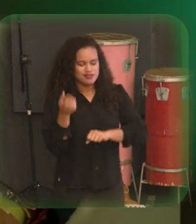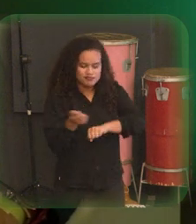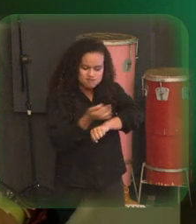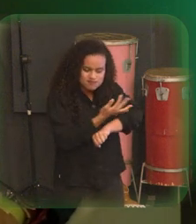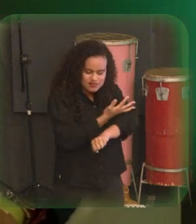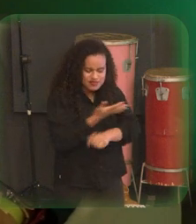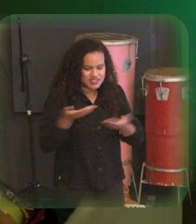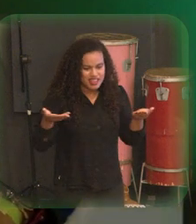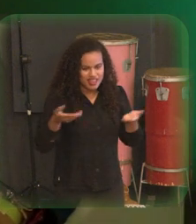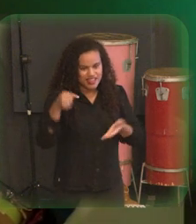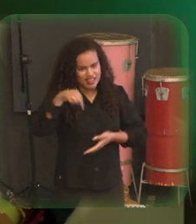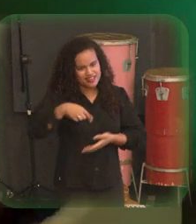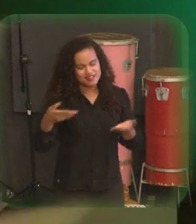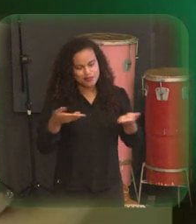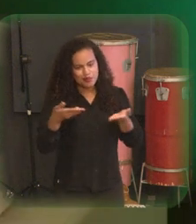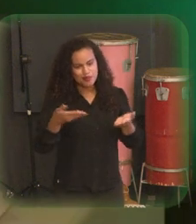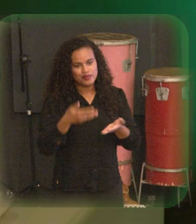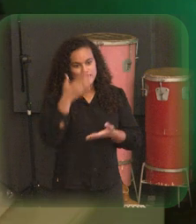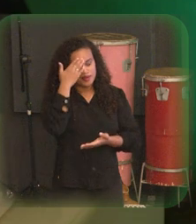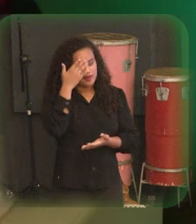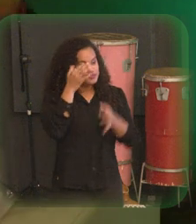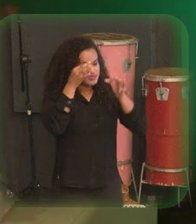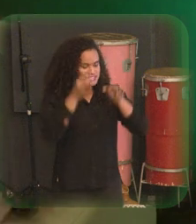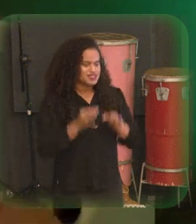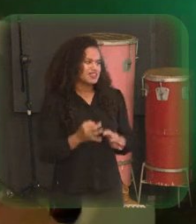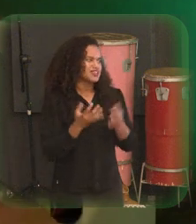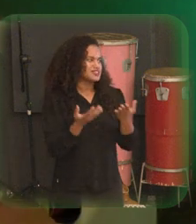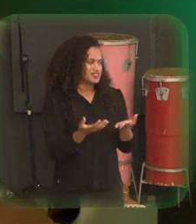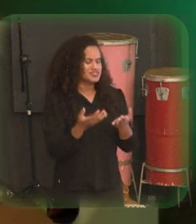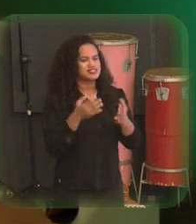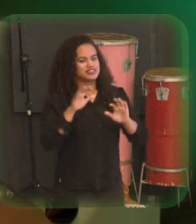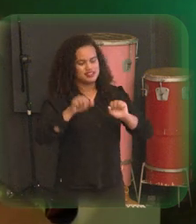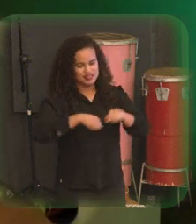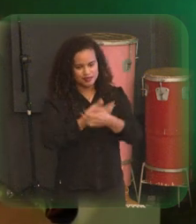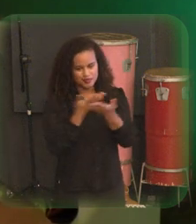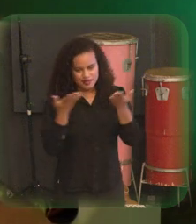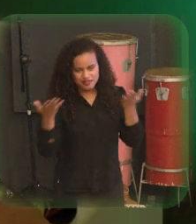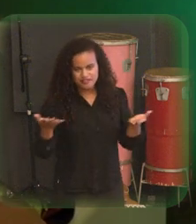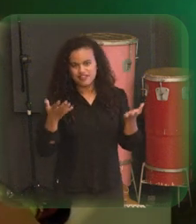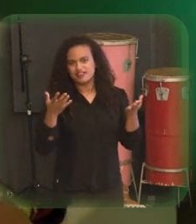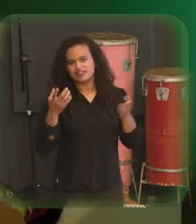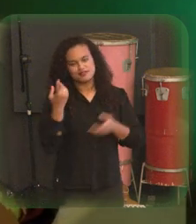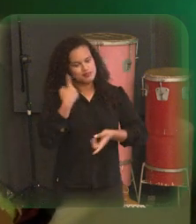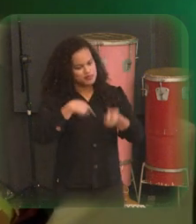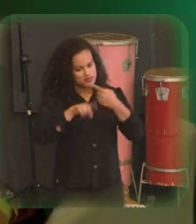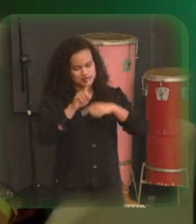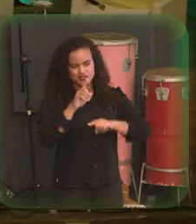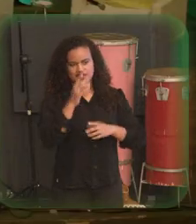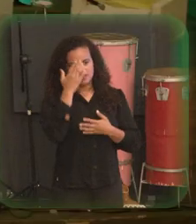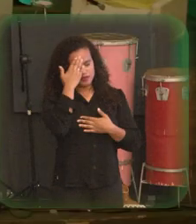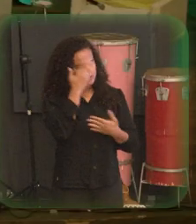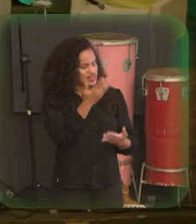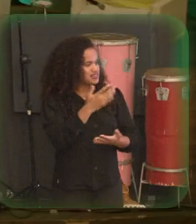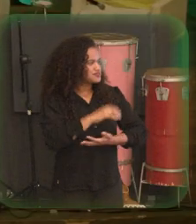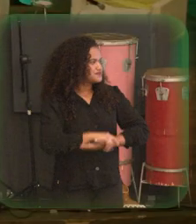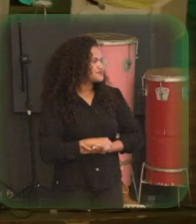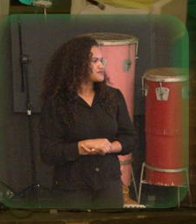aqui, tenho certeza que o restante do evento será muito profícuo. Sucesso, muito obrigada.